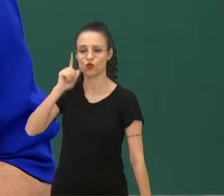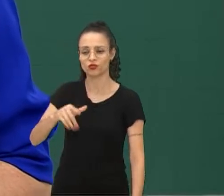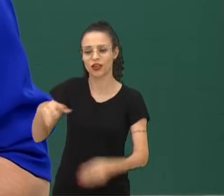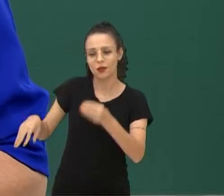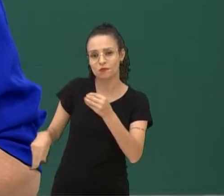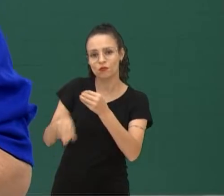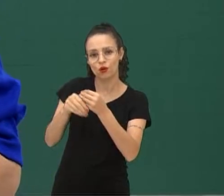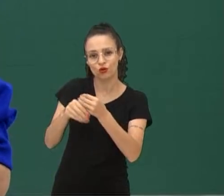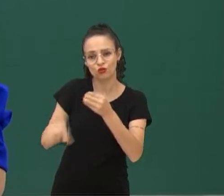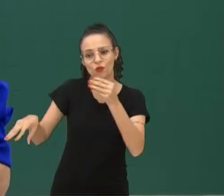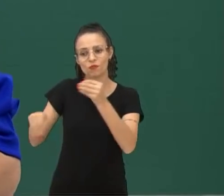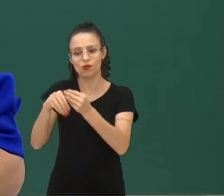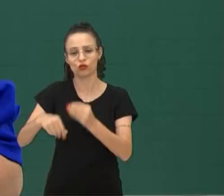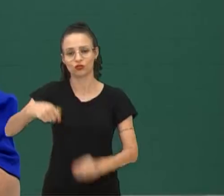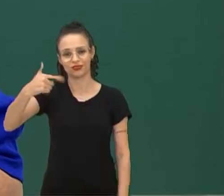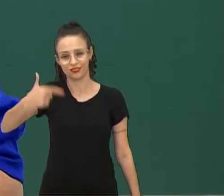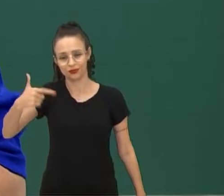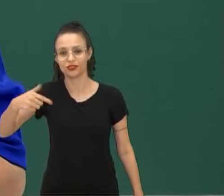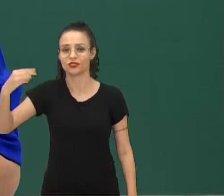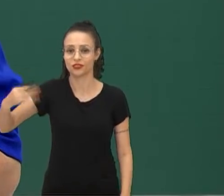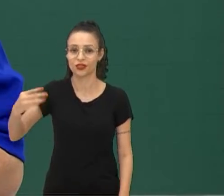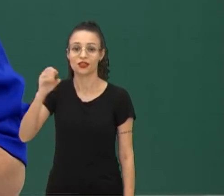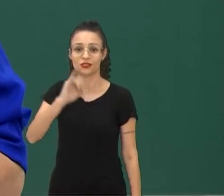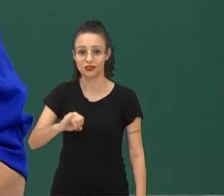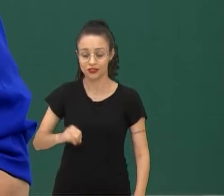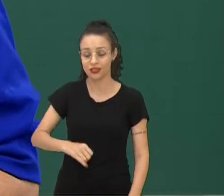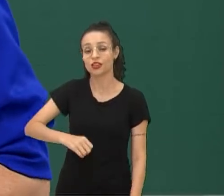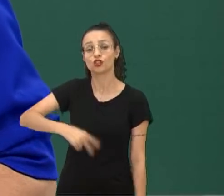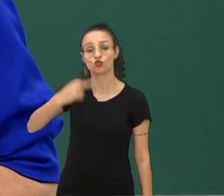rodadas seguintes. Se você faz um spare,